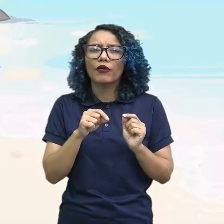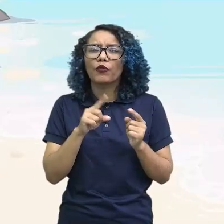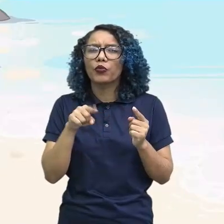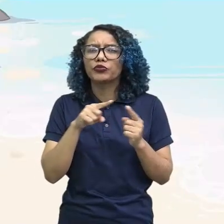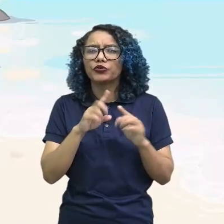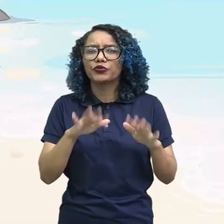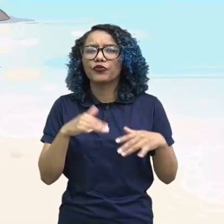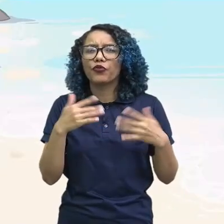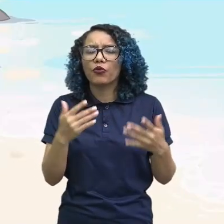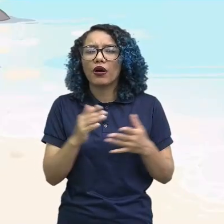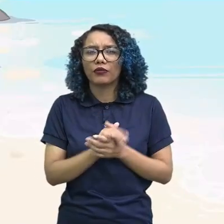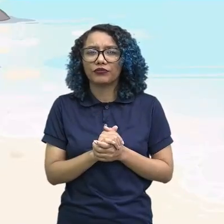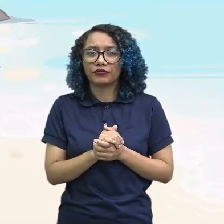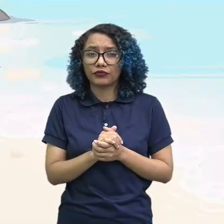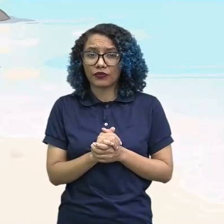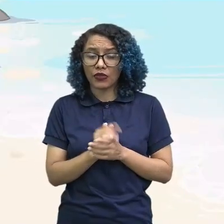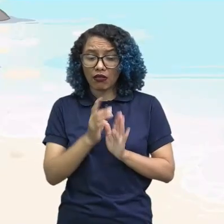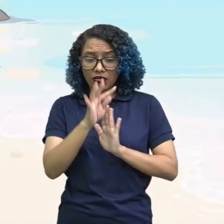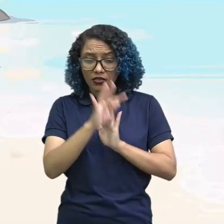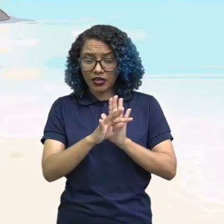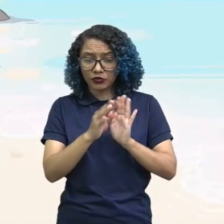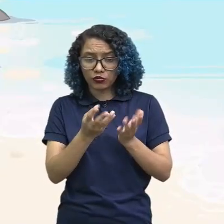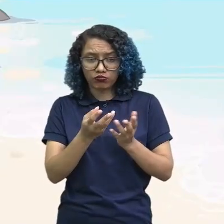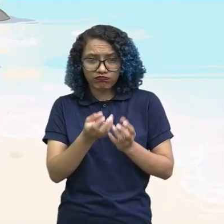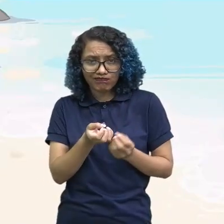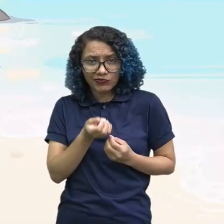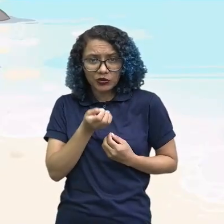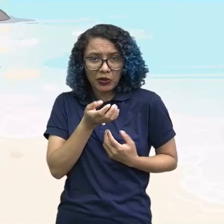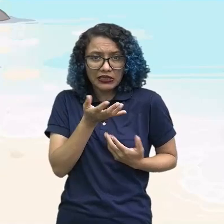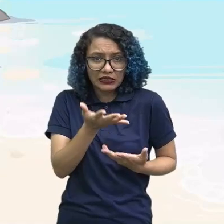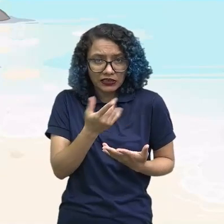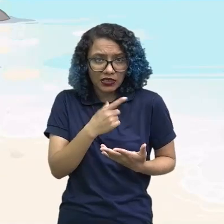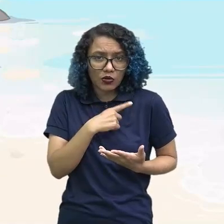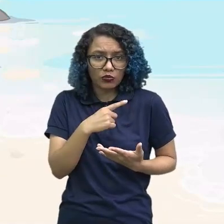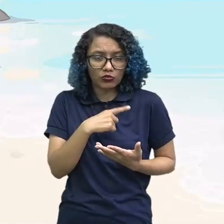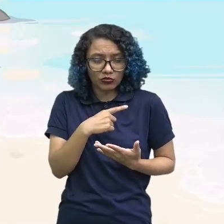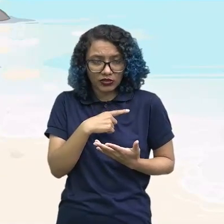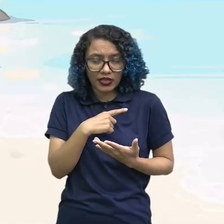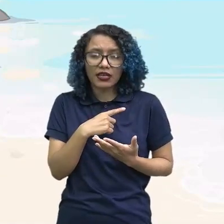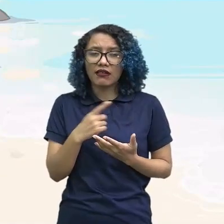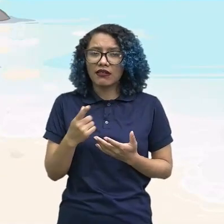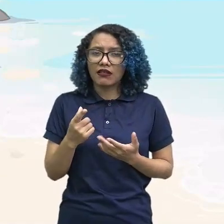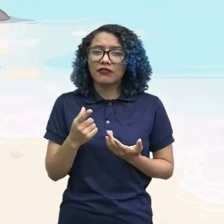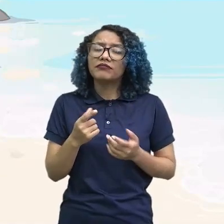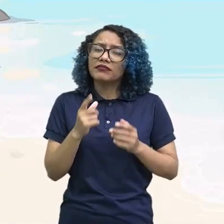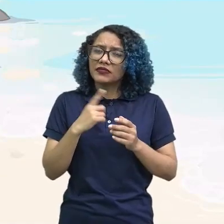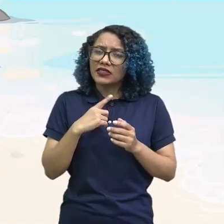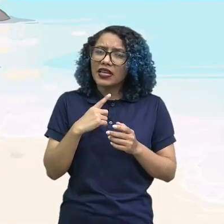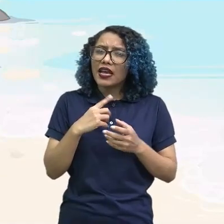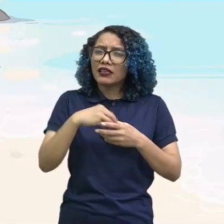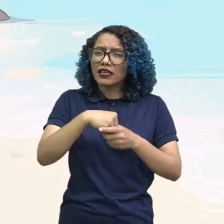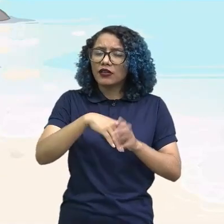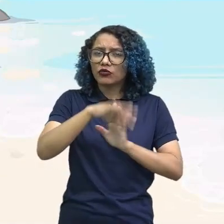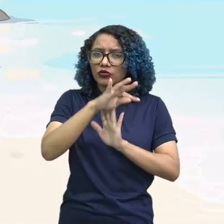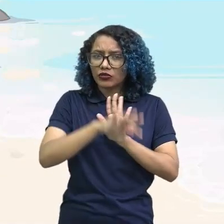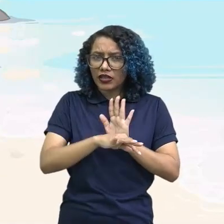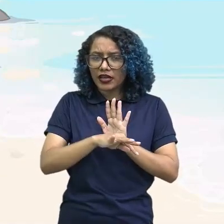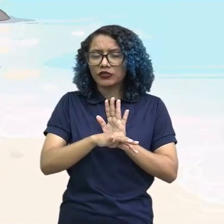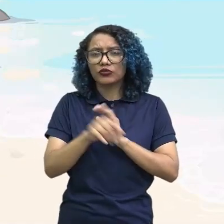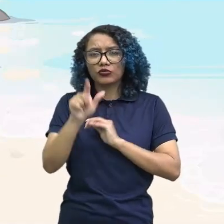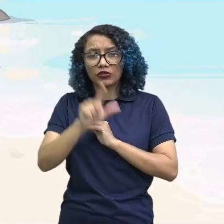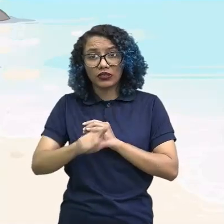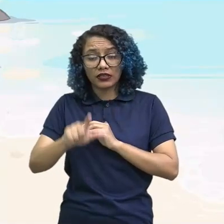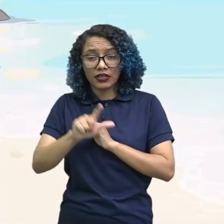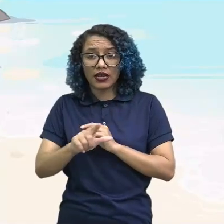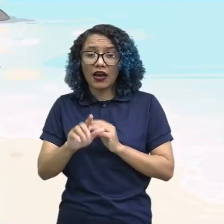tornar o texto mais expressivo. Estão presentes sempre ali em textos literários. Textos não